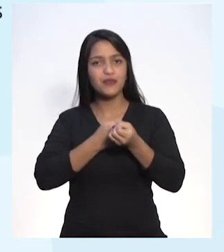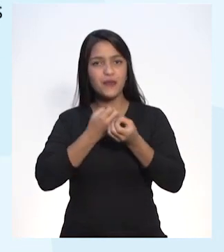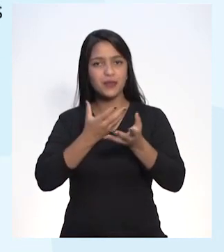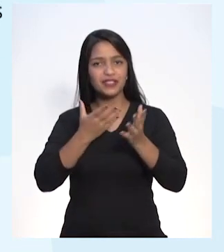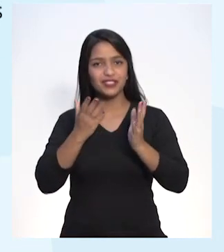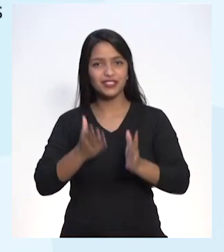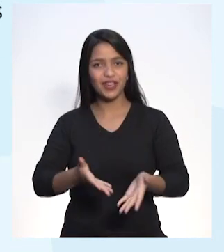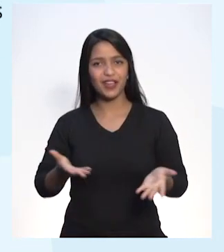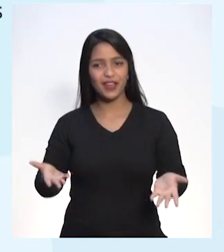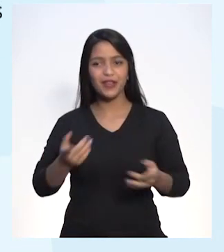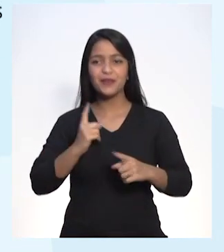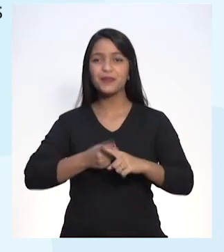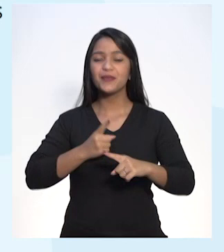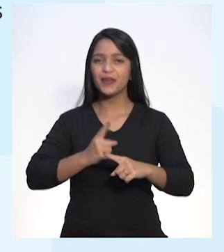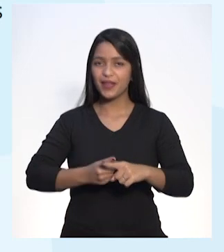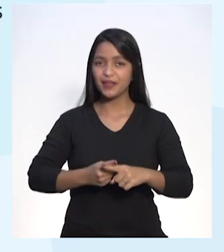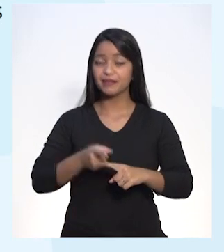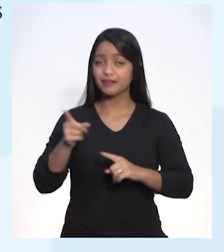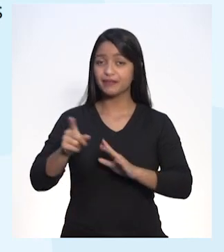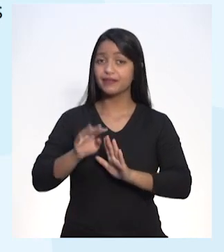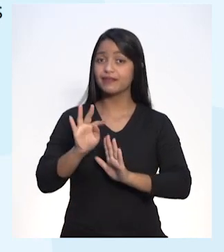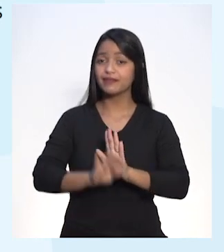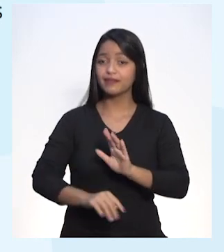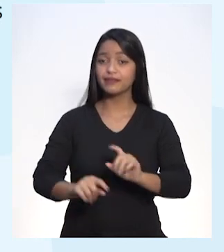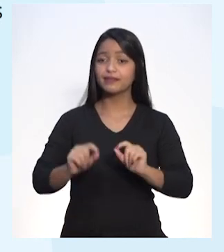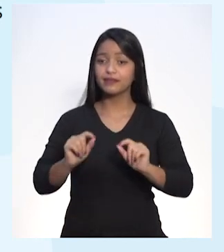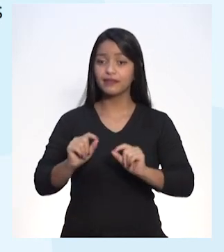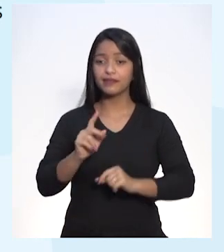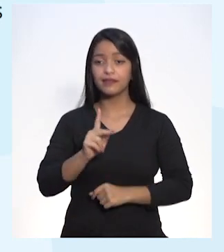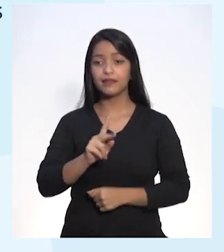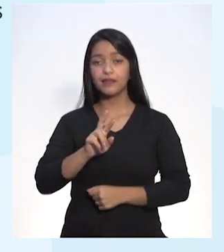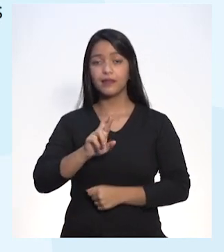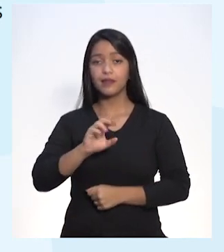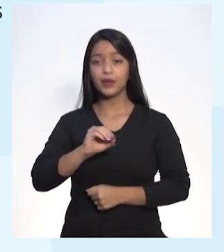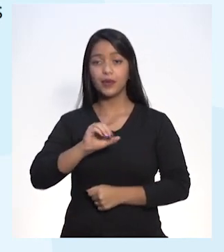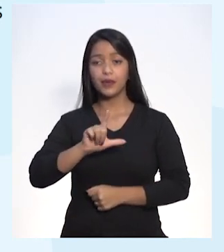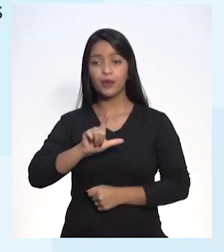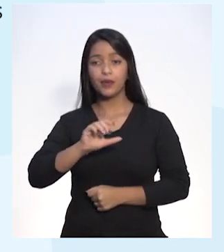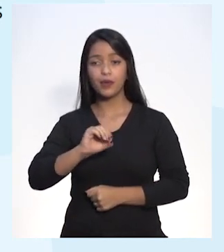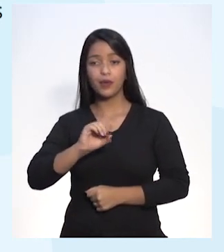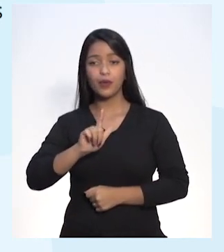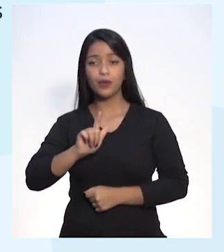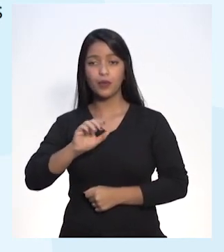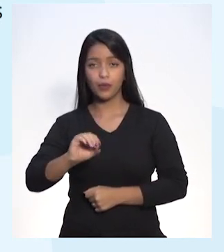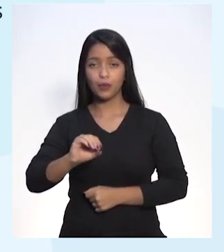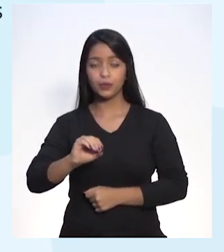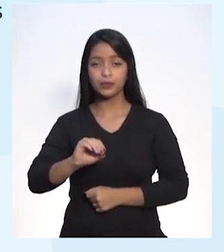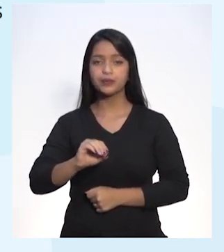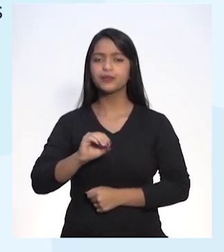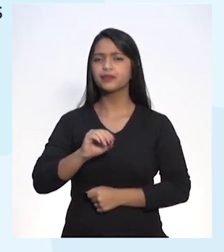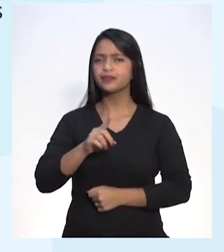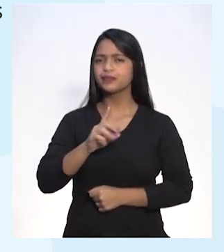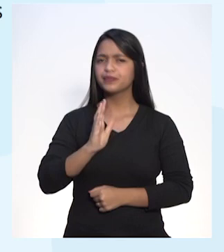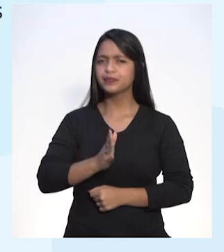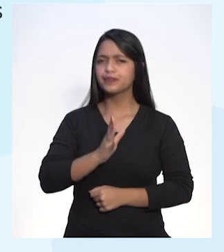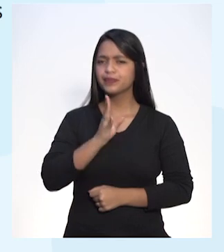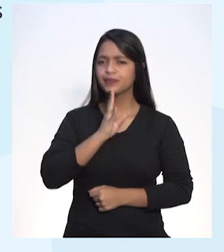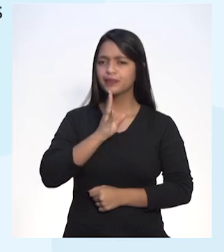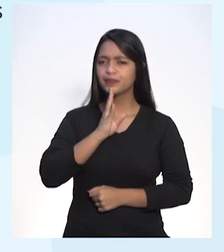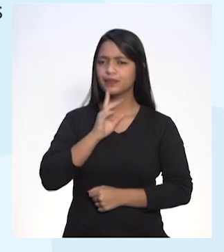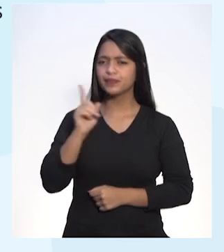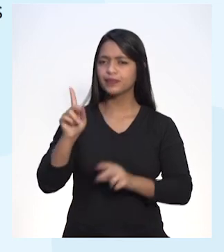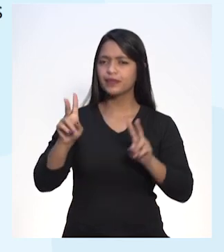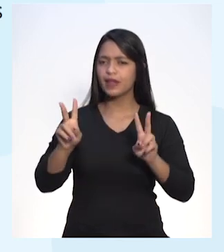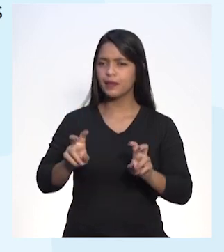ainda não tem mais esse contato, então é bem legal mesmo quando vocês colocam. Então, bora lá, o que que é? É um texto de suporte, está certíssimo,